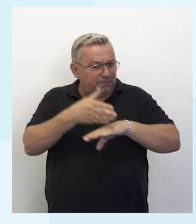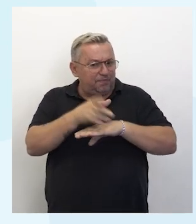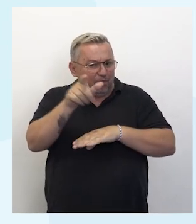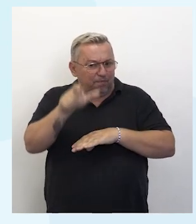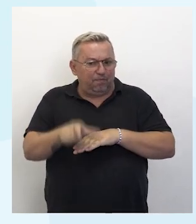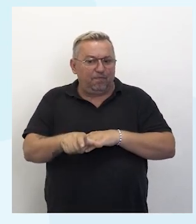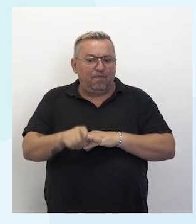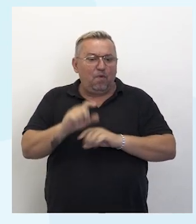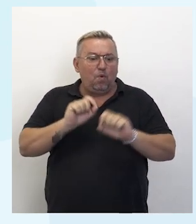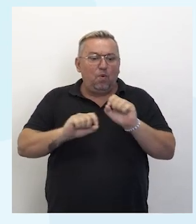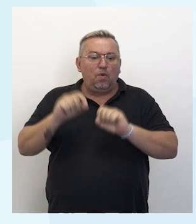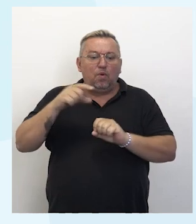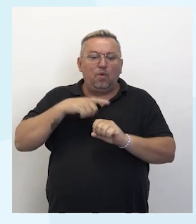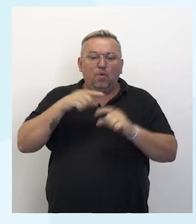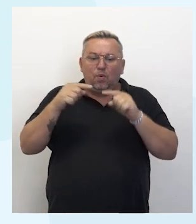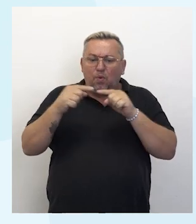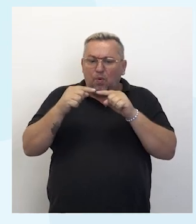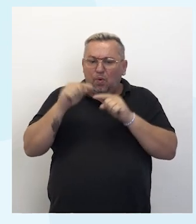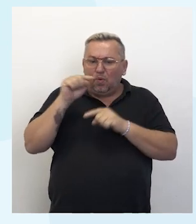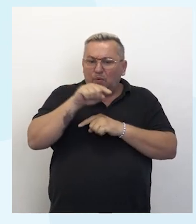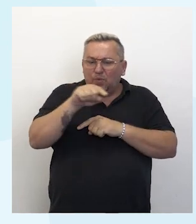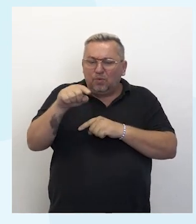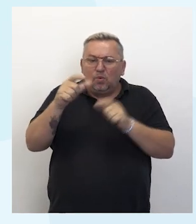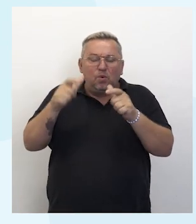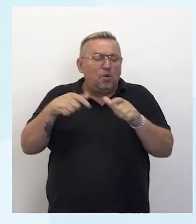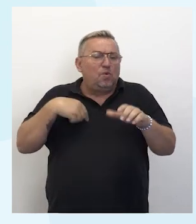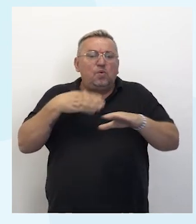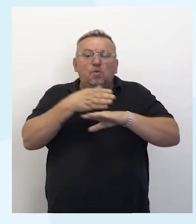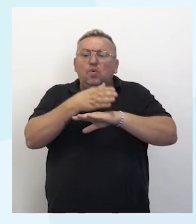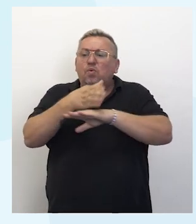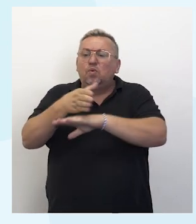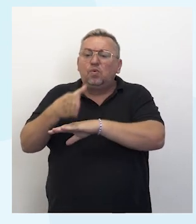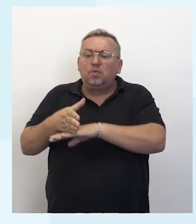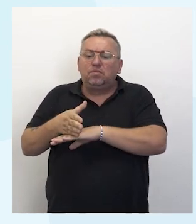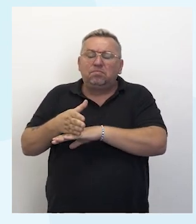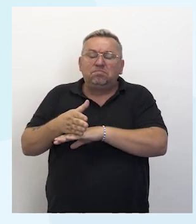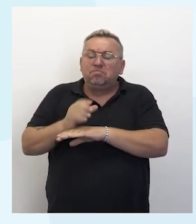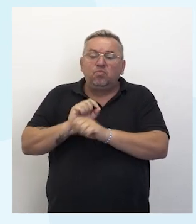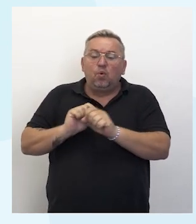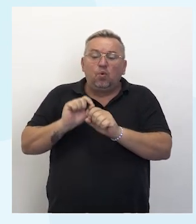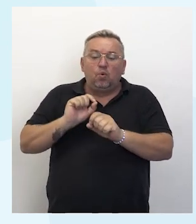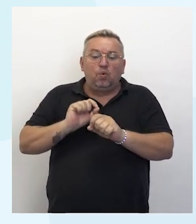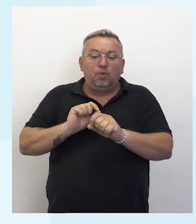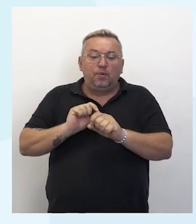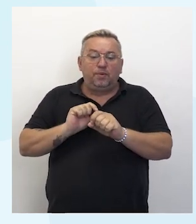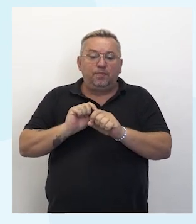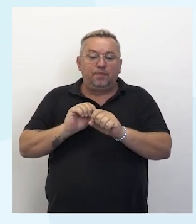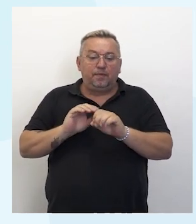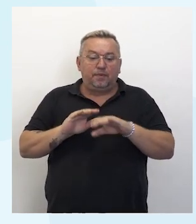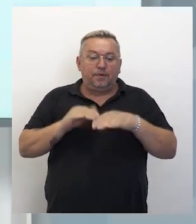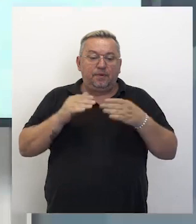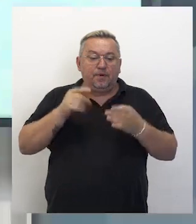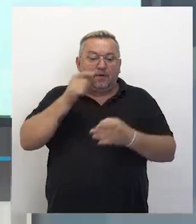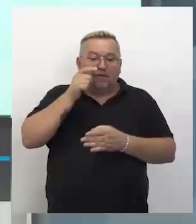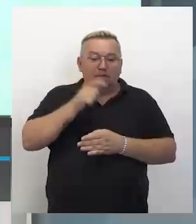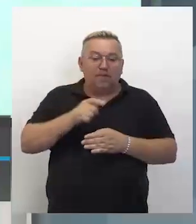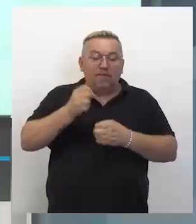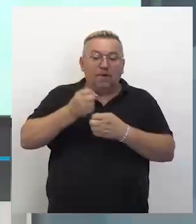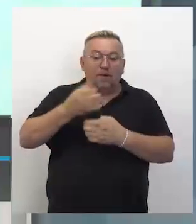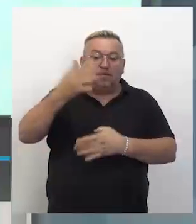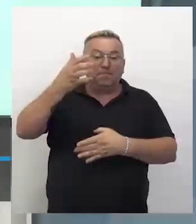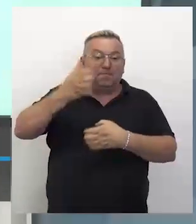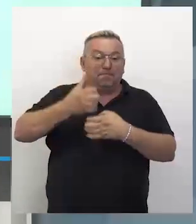frequenta. O que isso tem a ver com você e com os espaços que você frequenta? Então, vamos aí ao chat